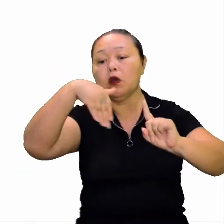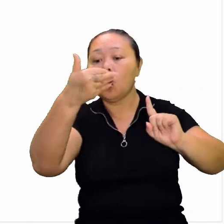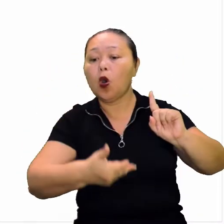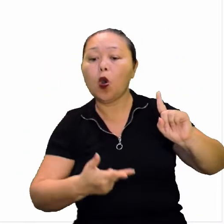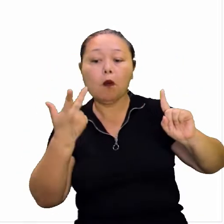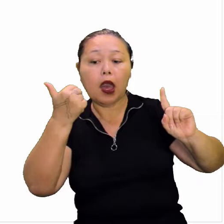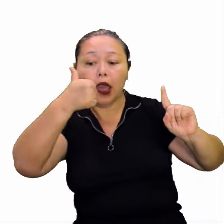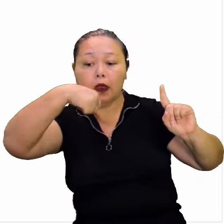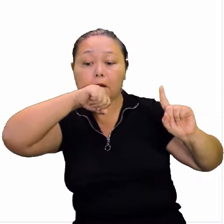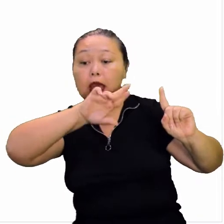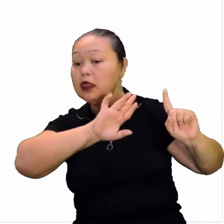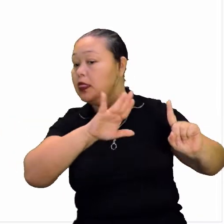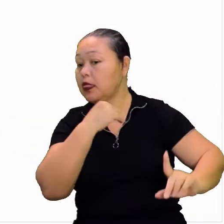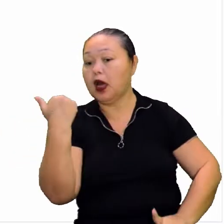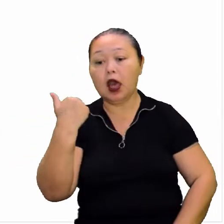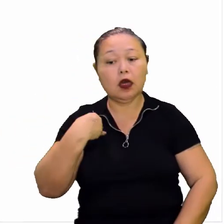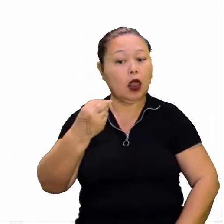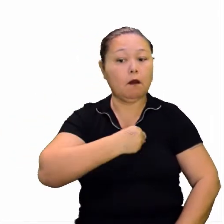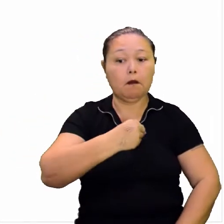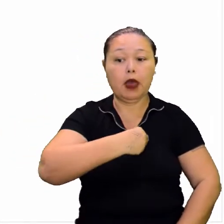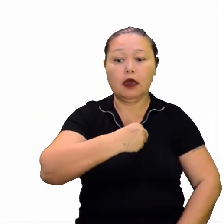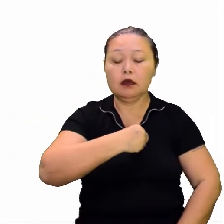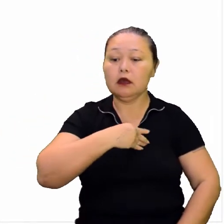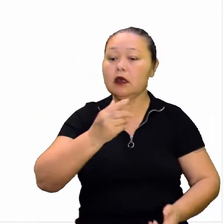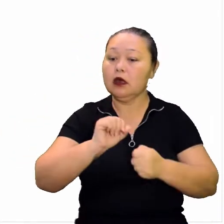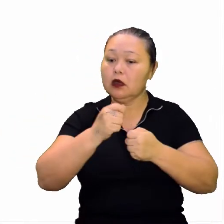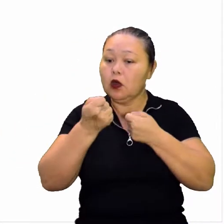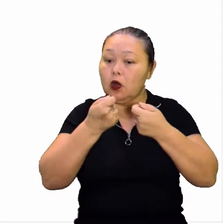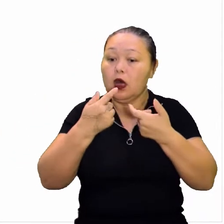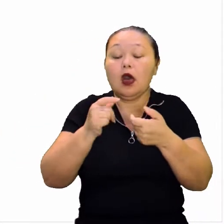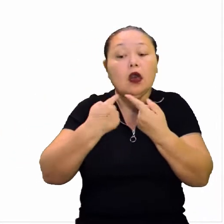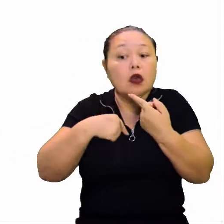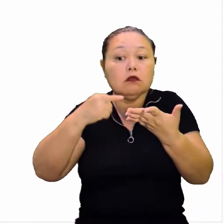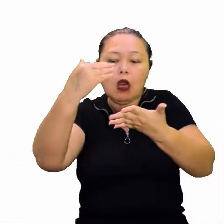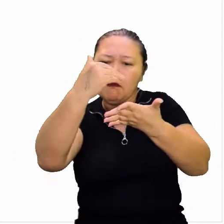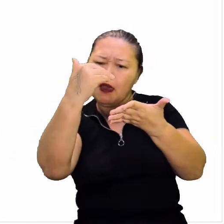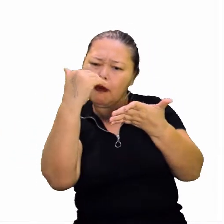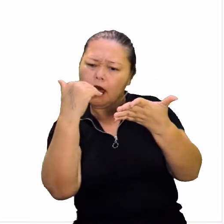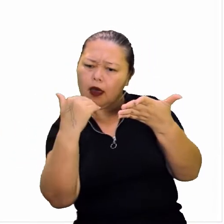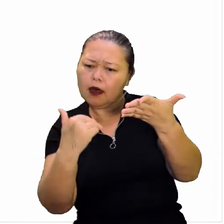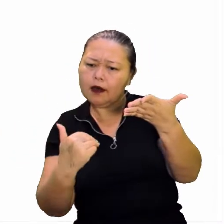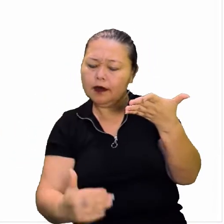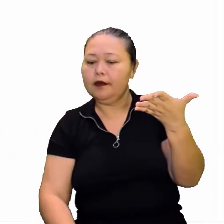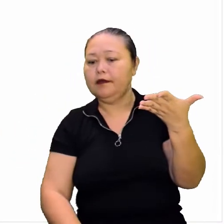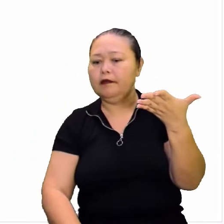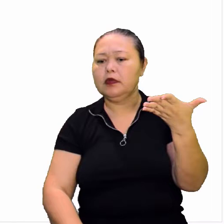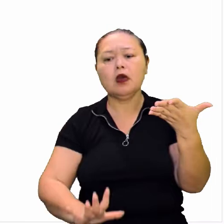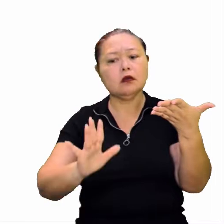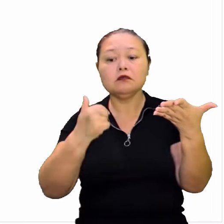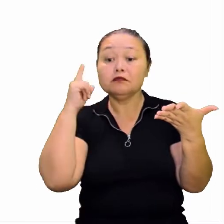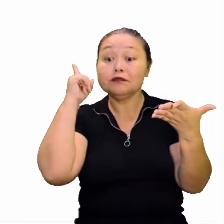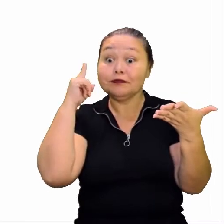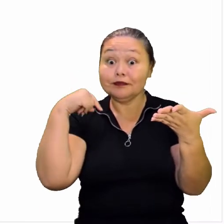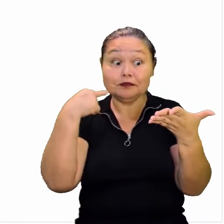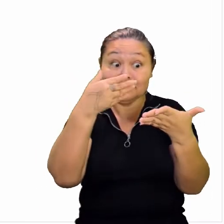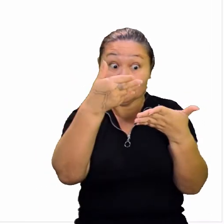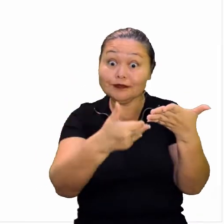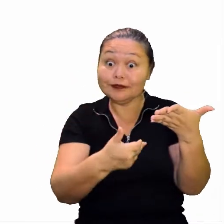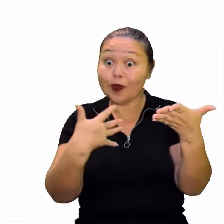Não matar. Não pecar contra a castidade. E assim vai, dos 10 mandamentos, cara. É muito louco. E